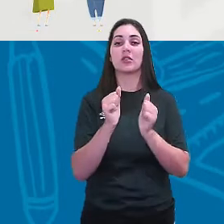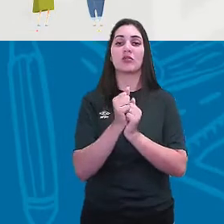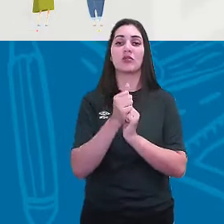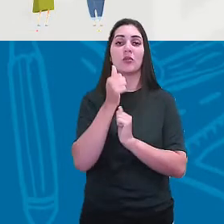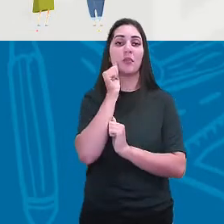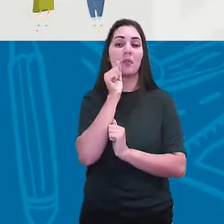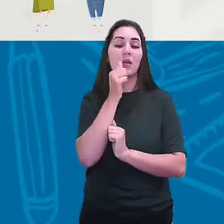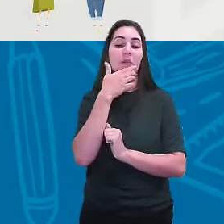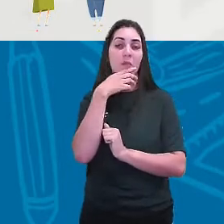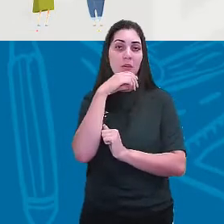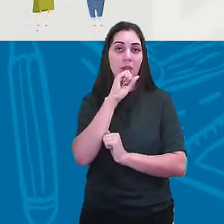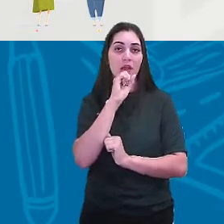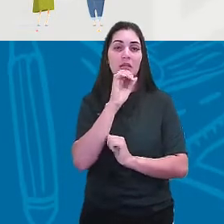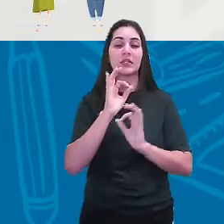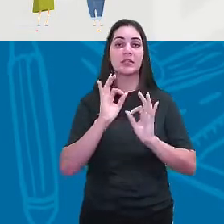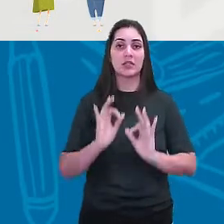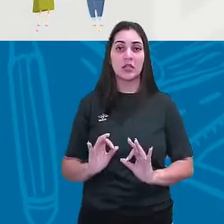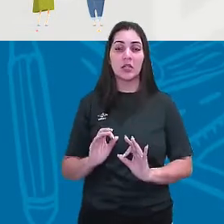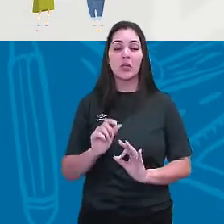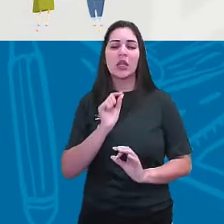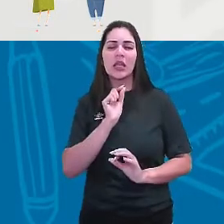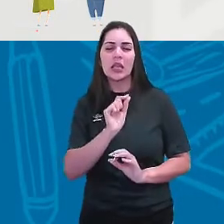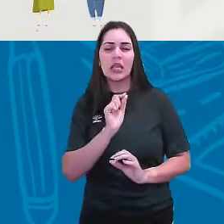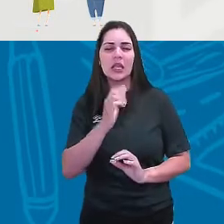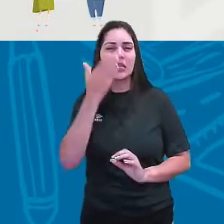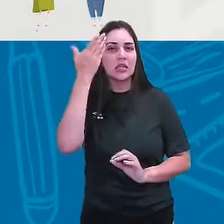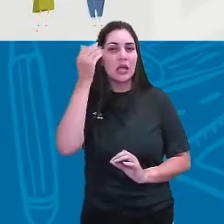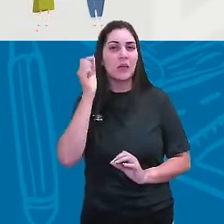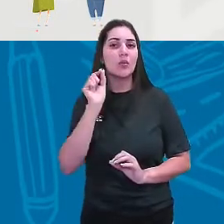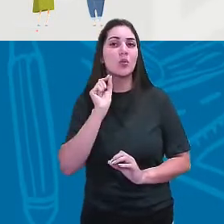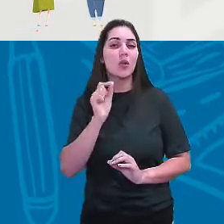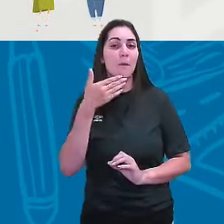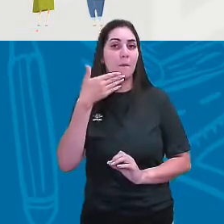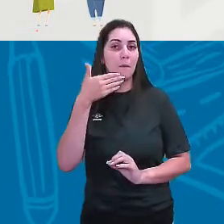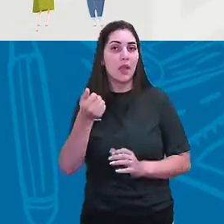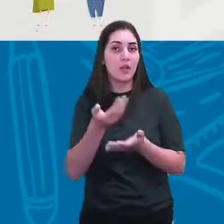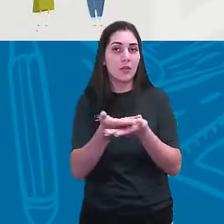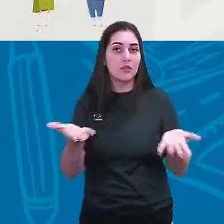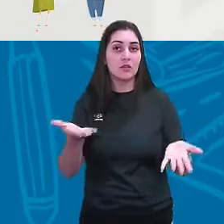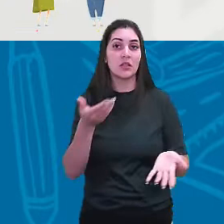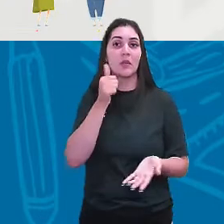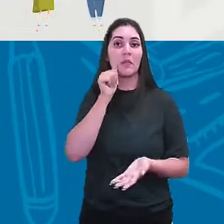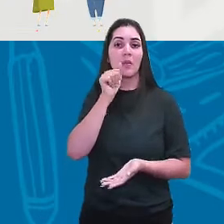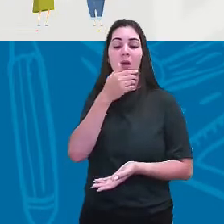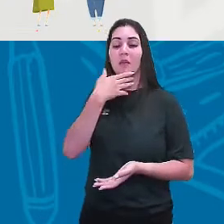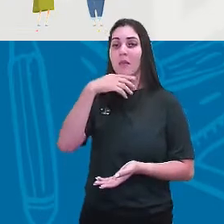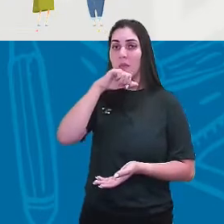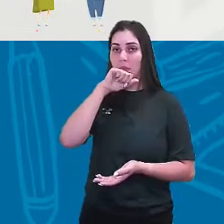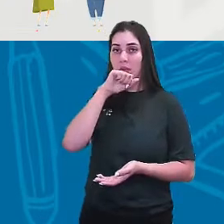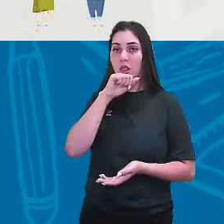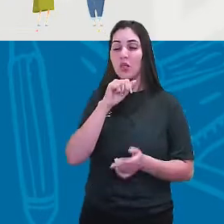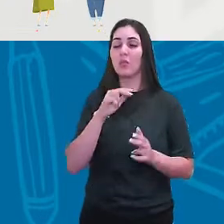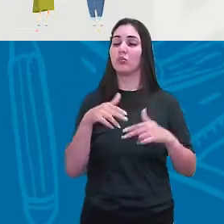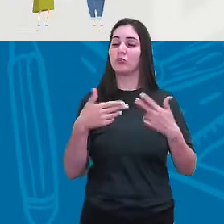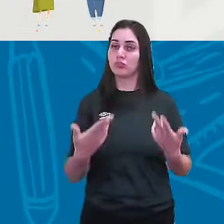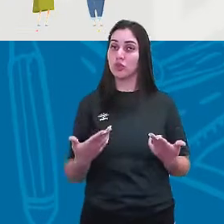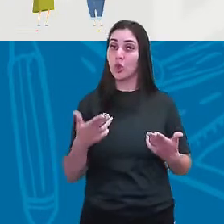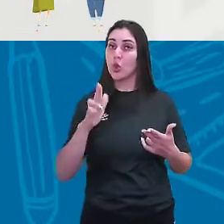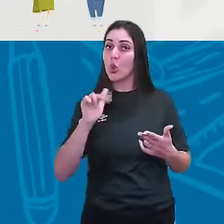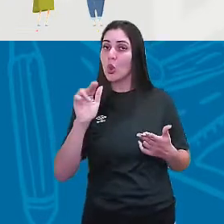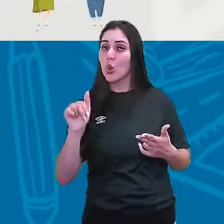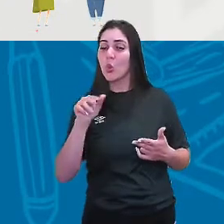mamãe junto, tá certo? Quem sabe o que é melhor para vocês é o seu pai e sua mãe. Portanto, nunca peguem medicação lá